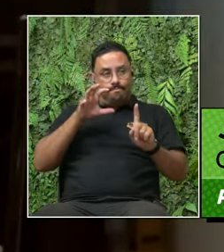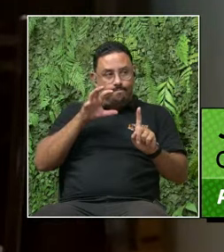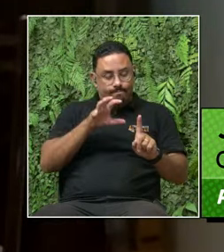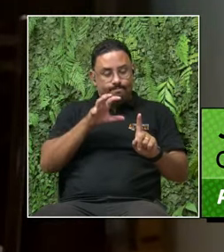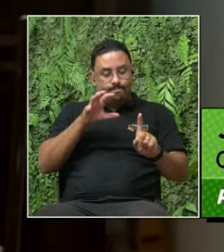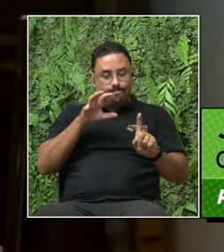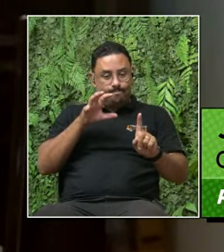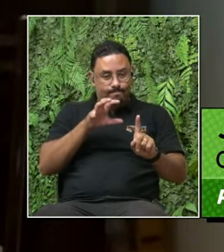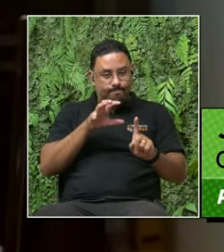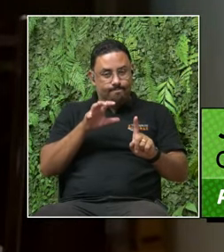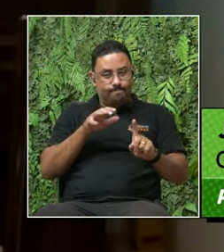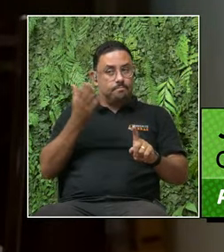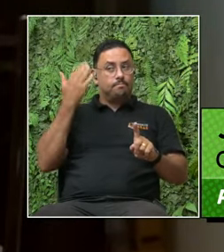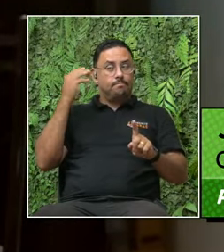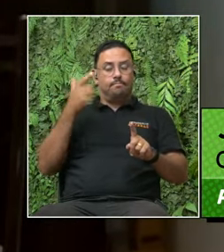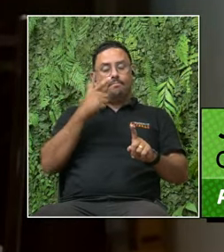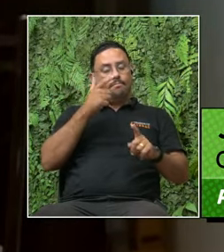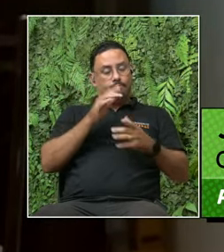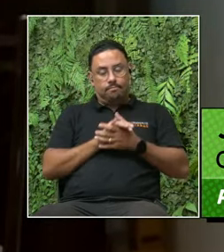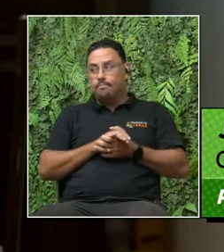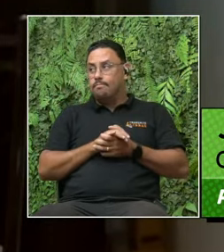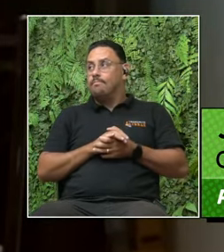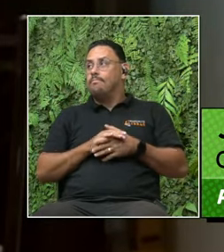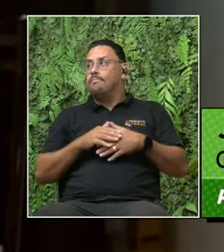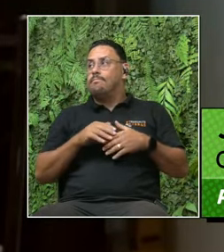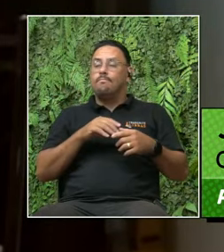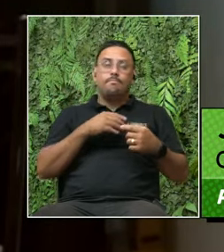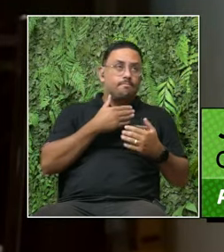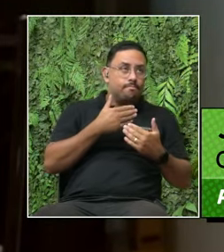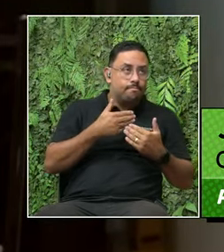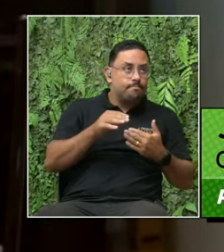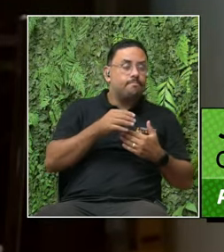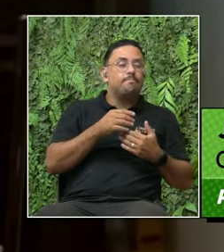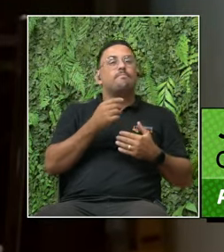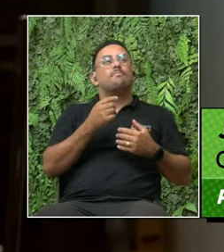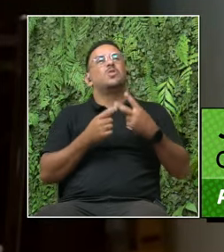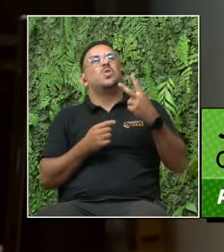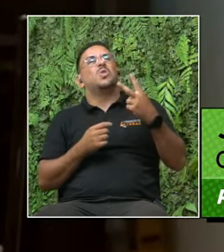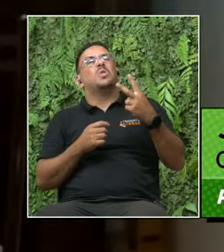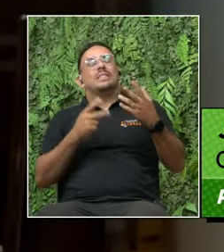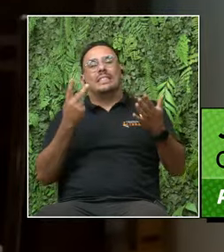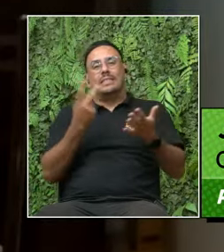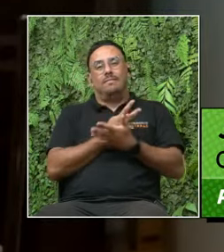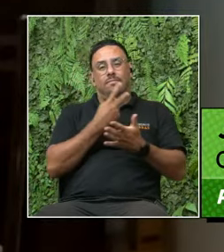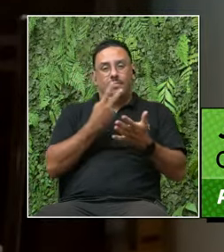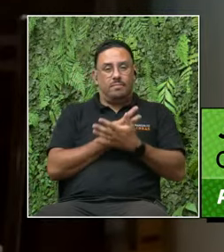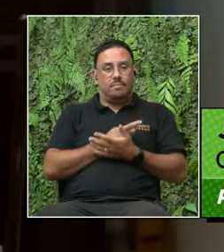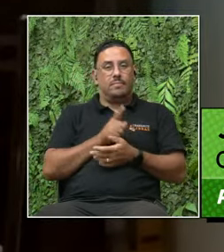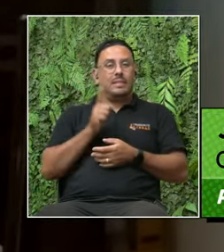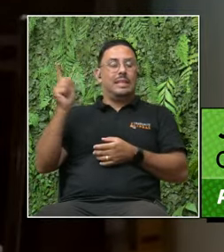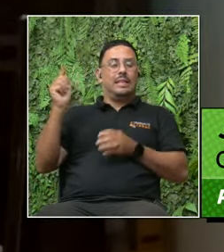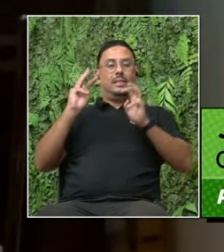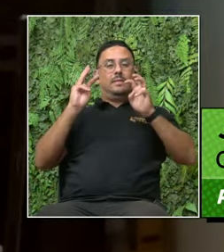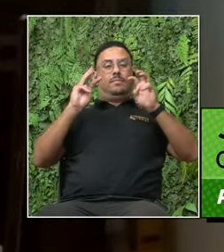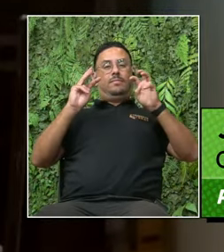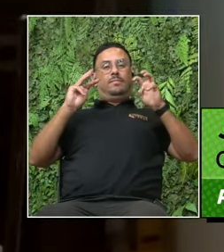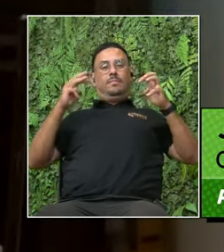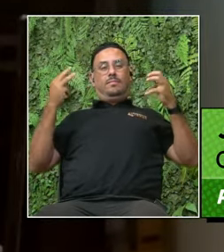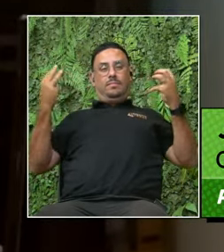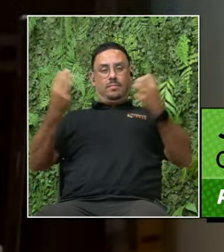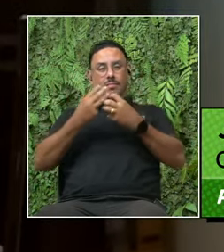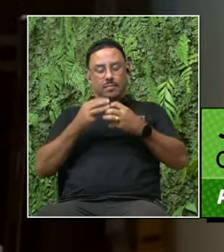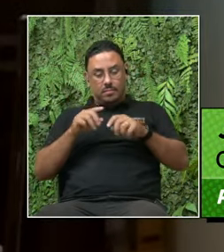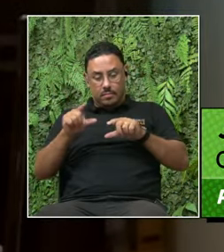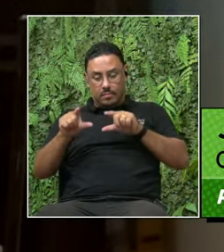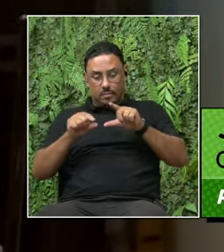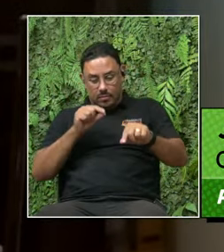costas dele antes ele não tinha e foram dois erros né lá na arena MRV quando ele